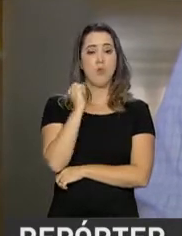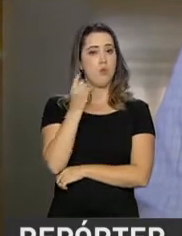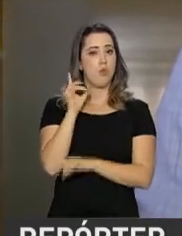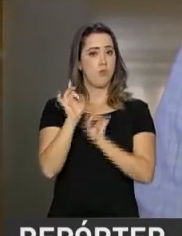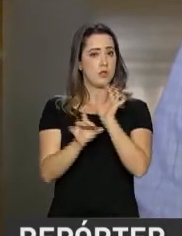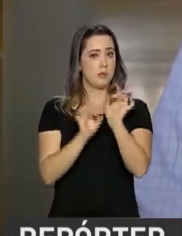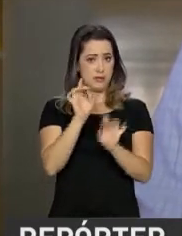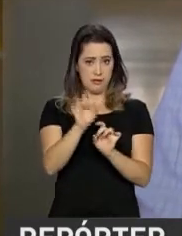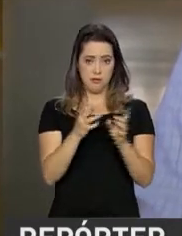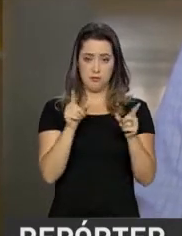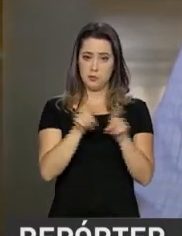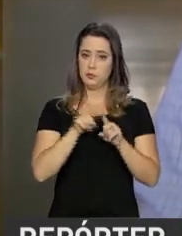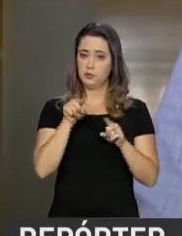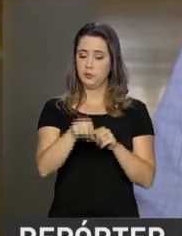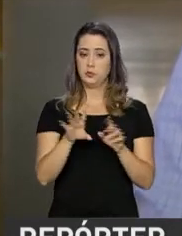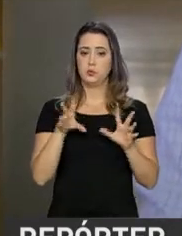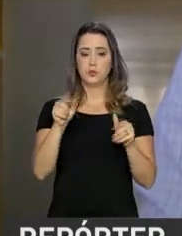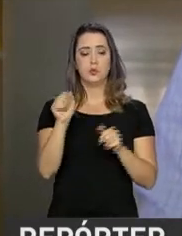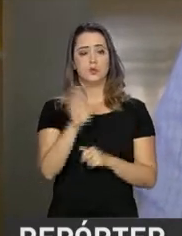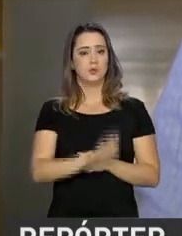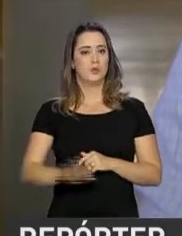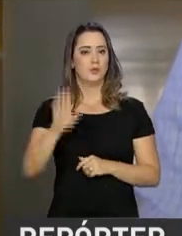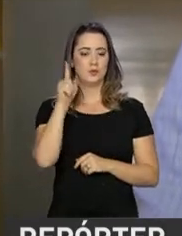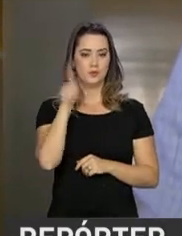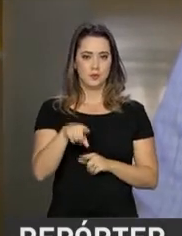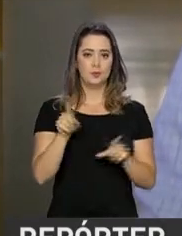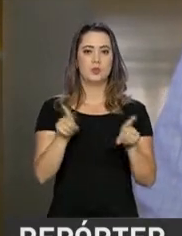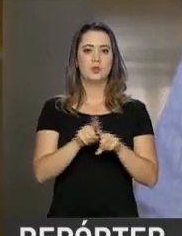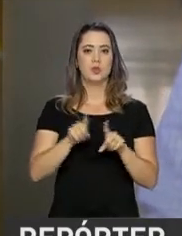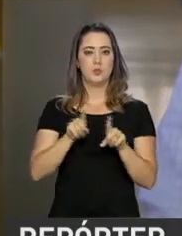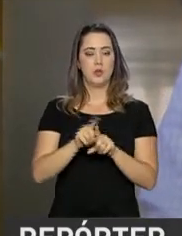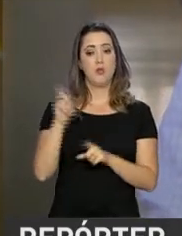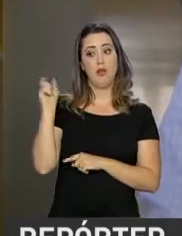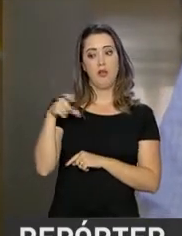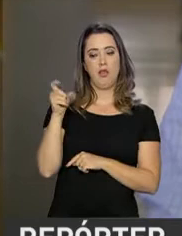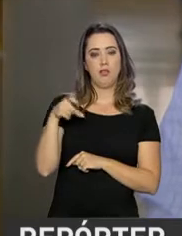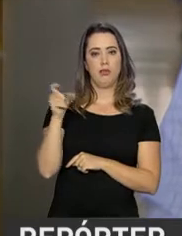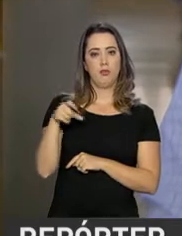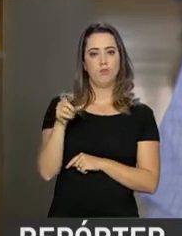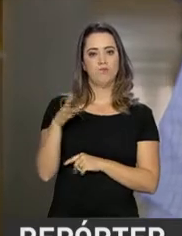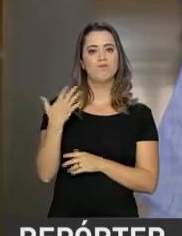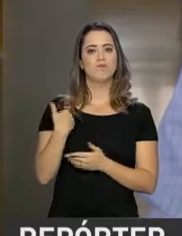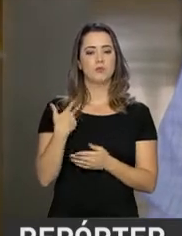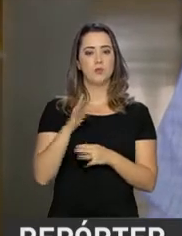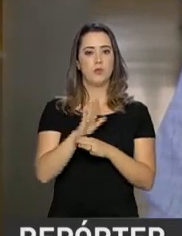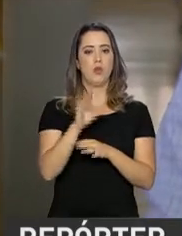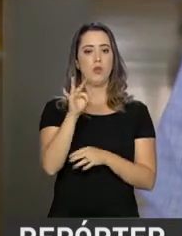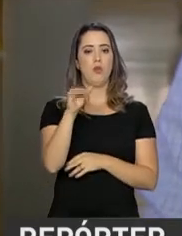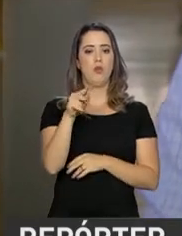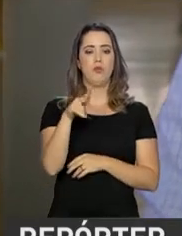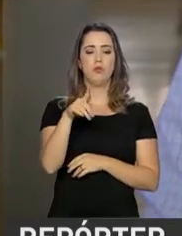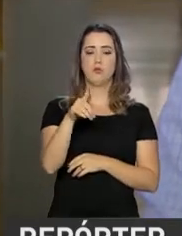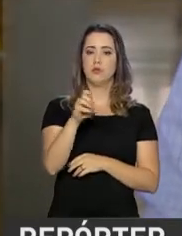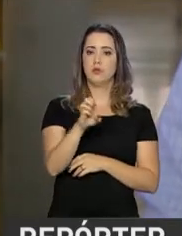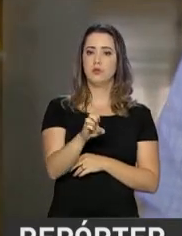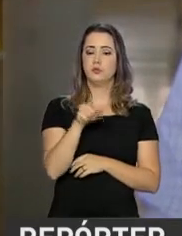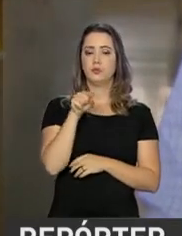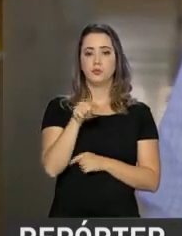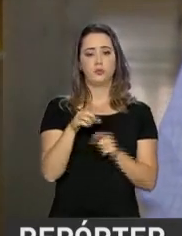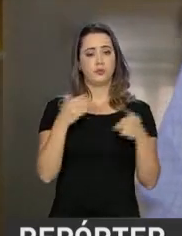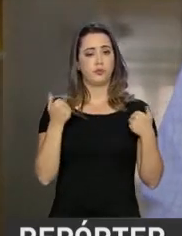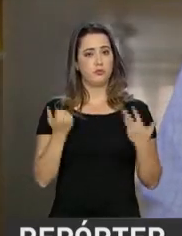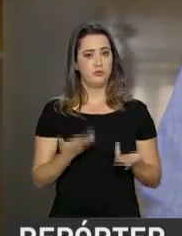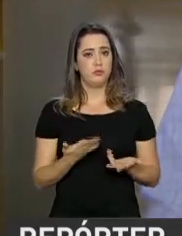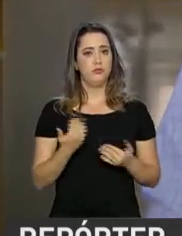sem fins lucrativos de todo o brasil também vão receber recursos suplementares do fdr o fundo nacional